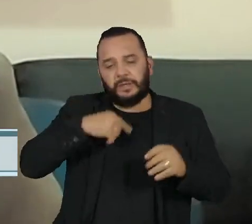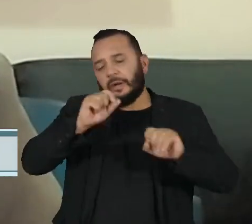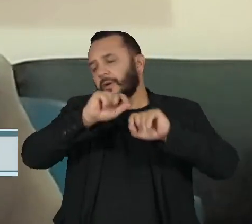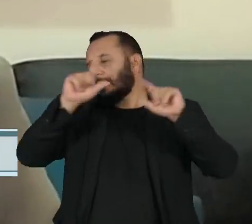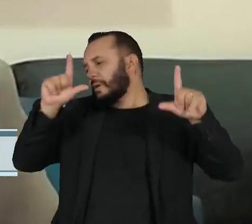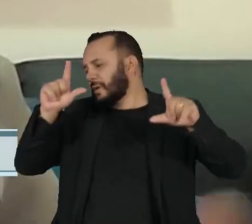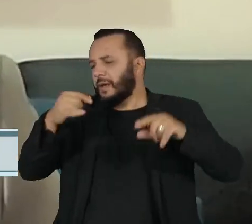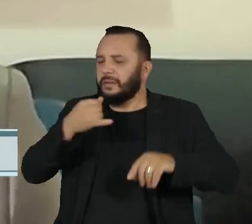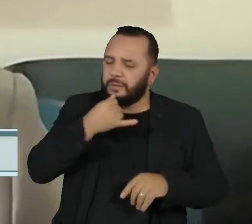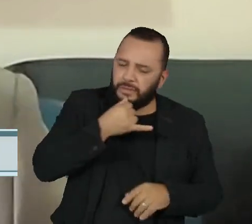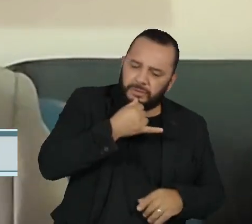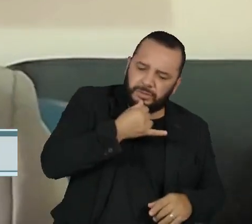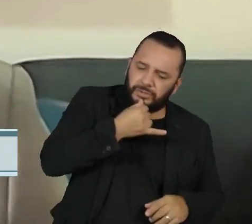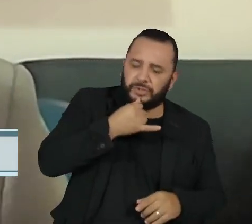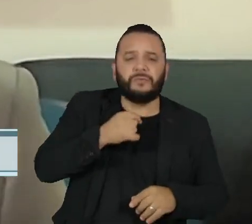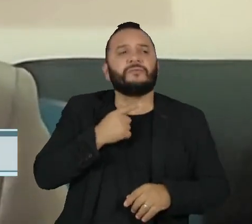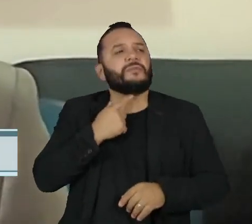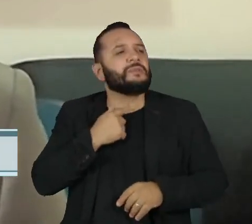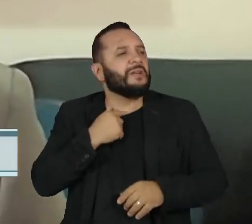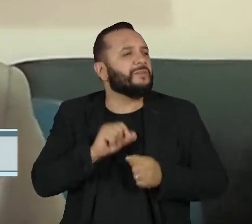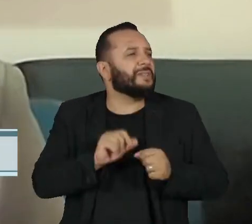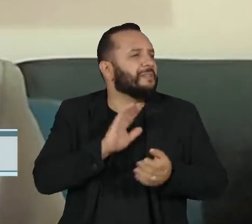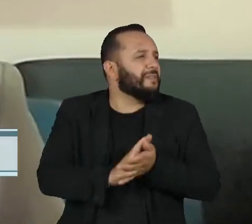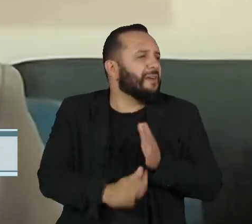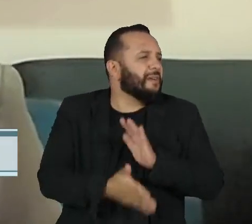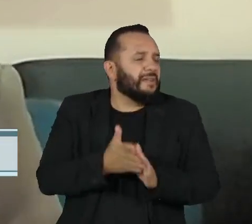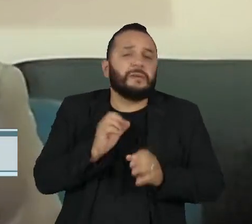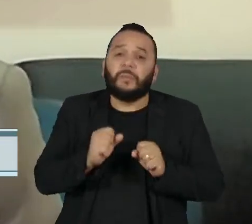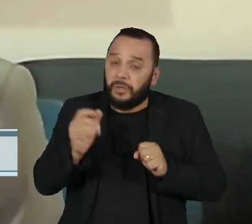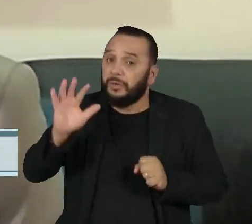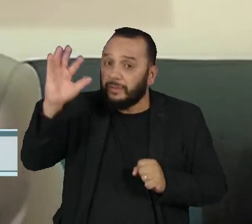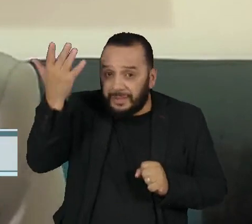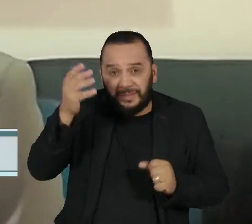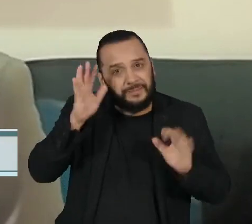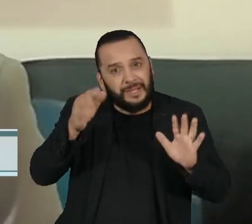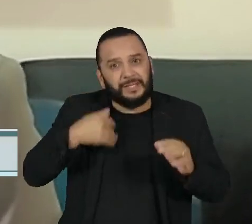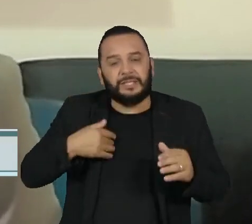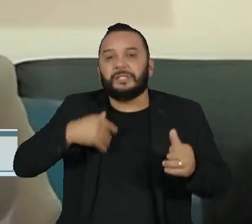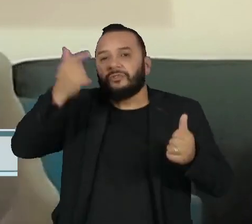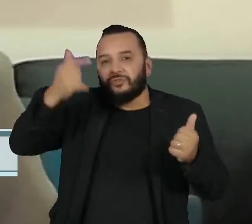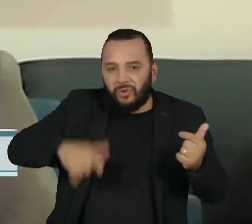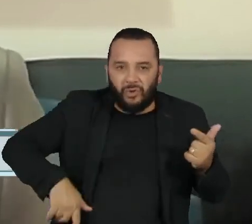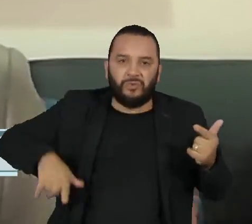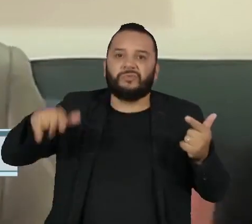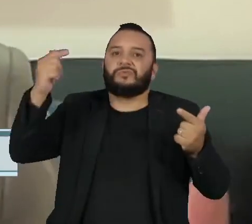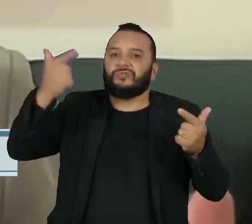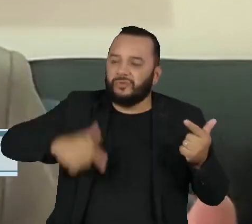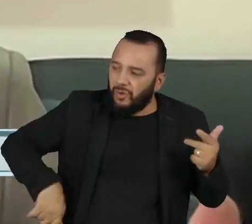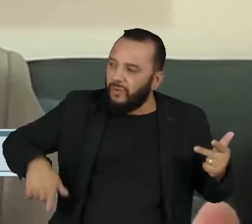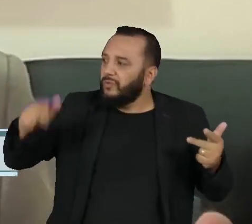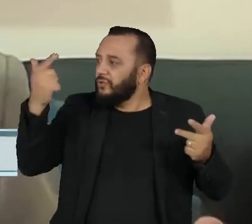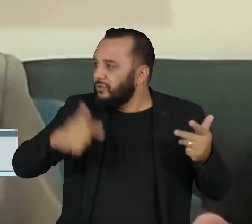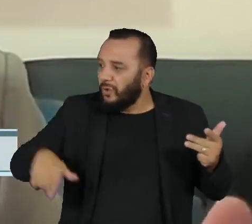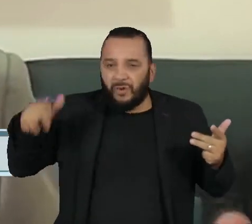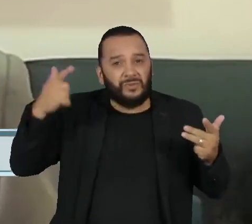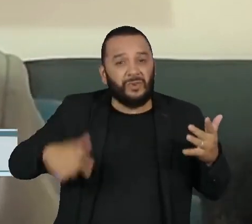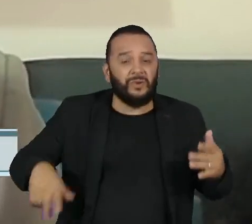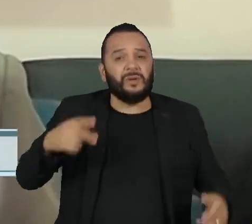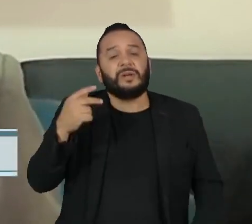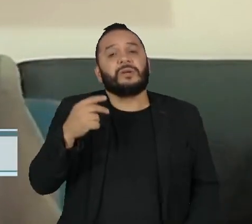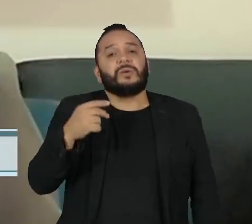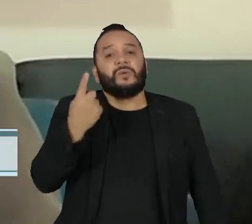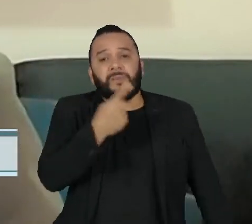mais triste ou um dia sem vontade de fazer as coisas. Mas se isso vai se repetindo, né, por mais do que 2 semanas, por exemplo,